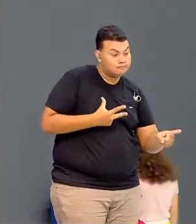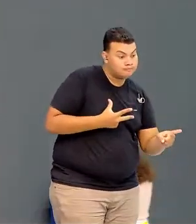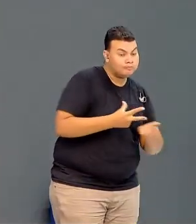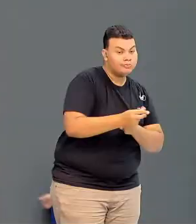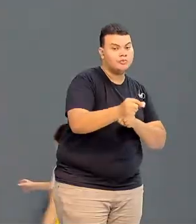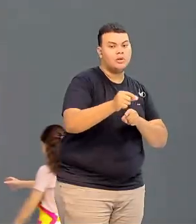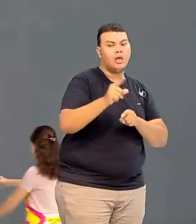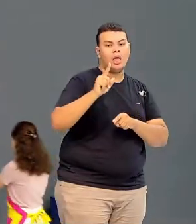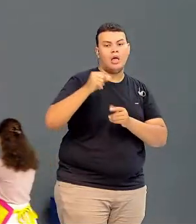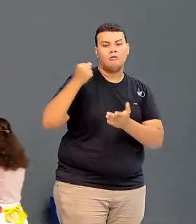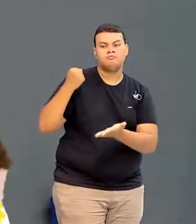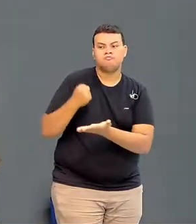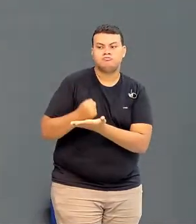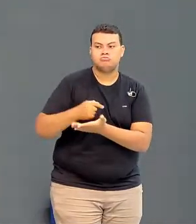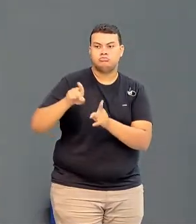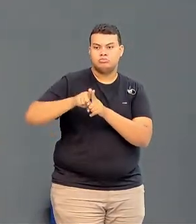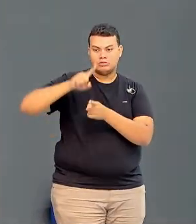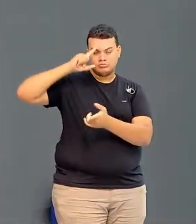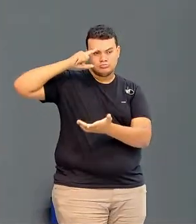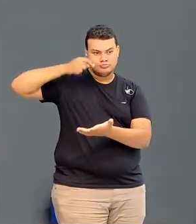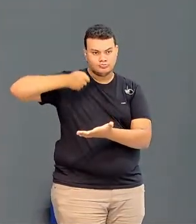declarações, decretos.